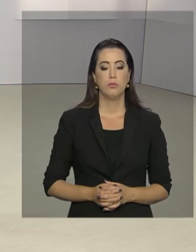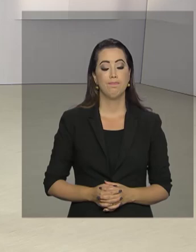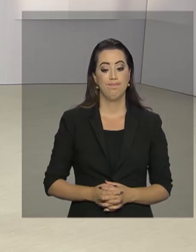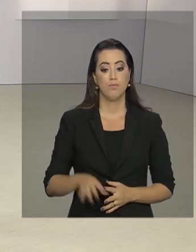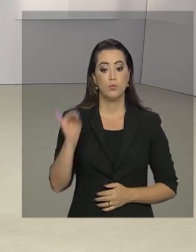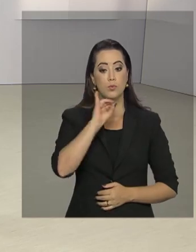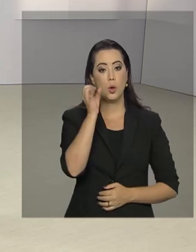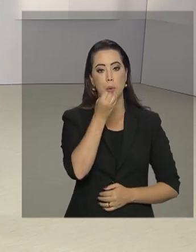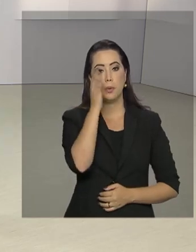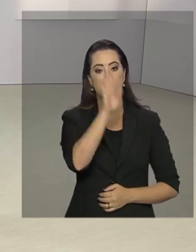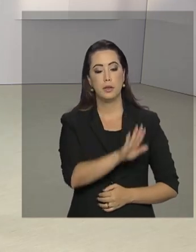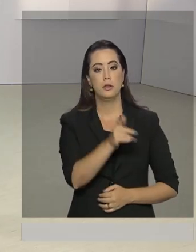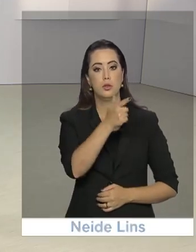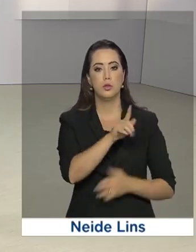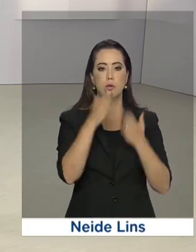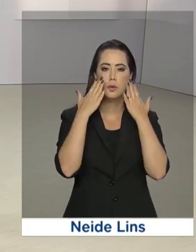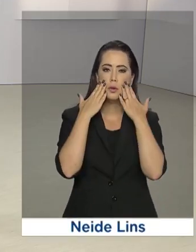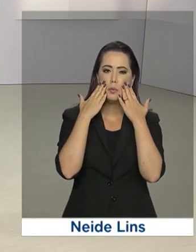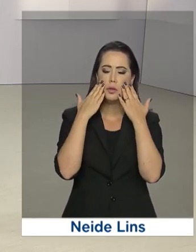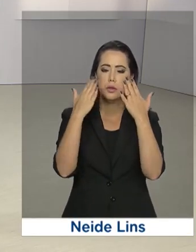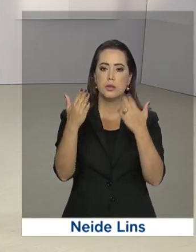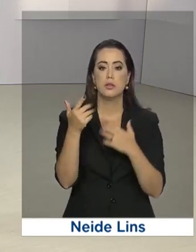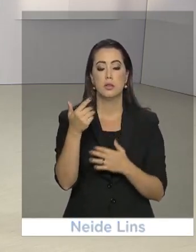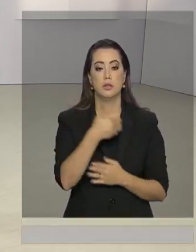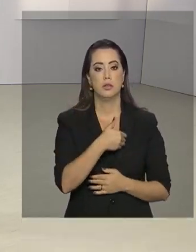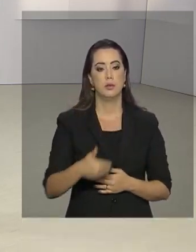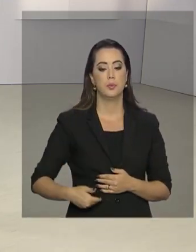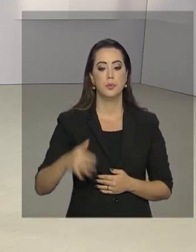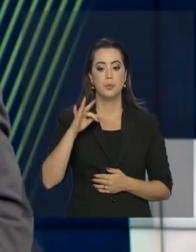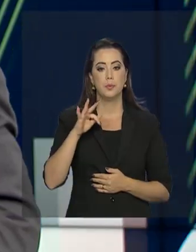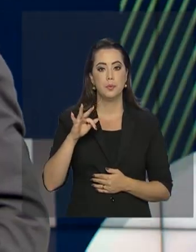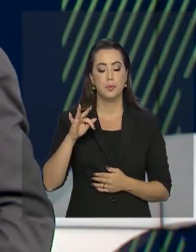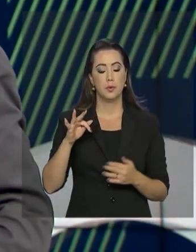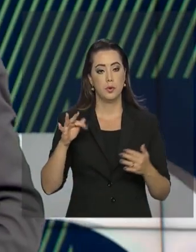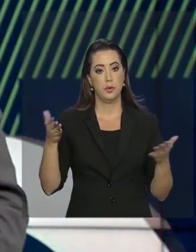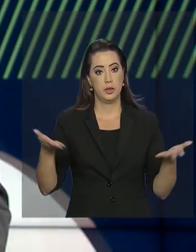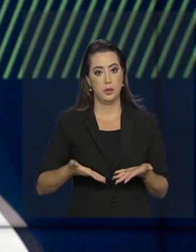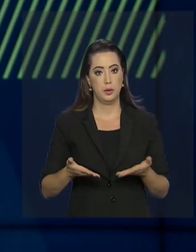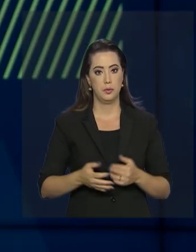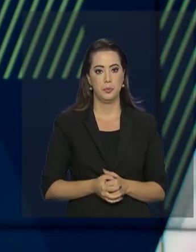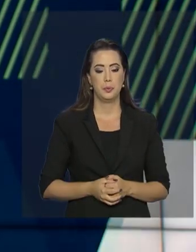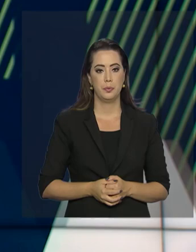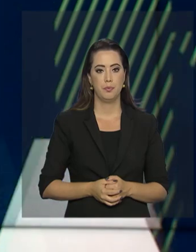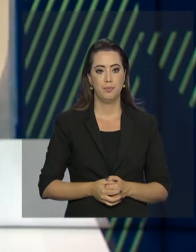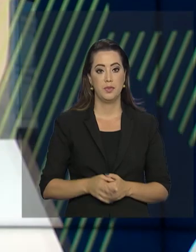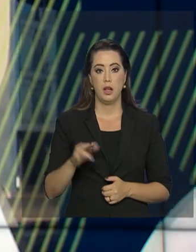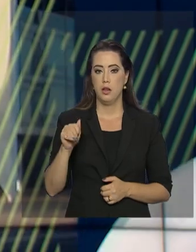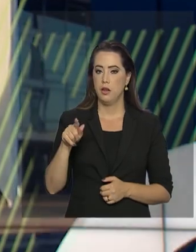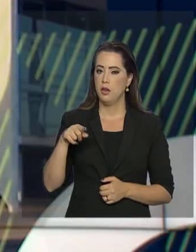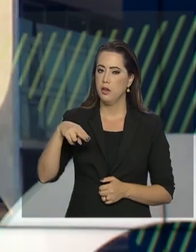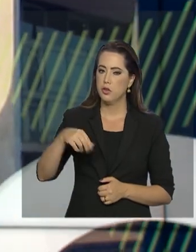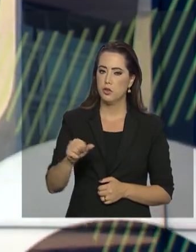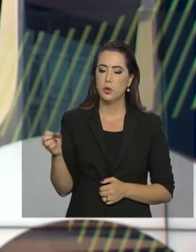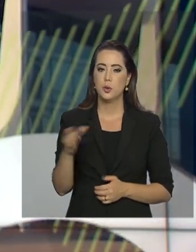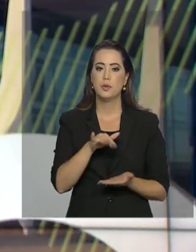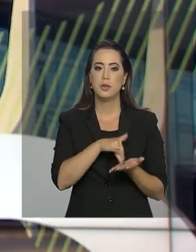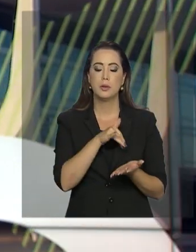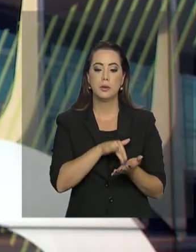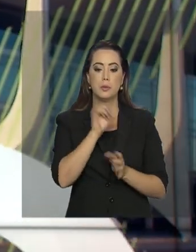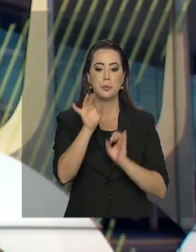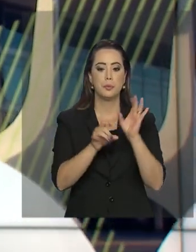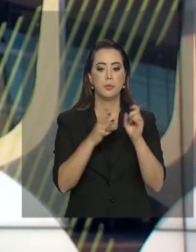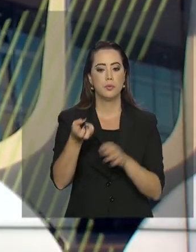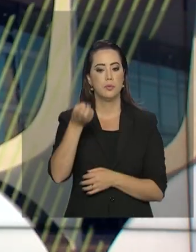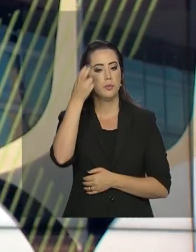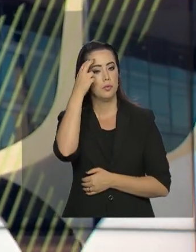Olá, boa tarde. Estamos de volta com mais uma edição do Governo Agora. Regina Duarte é a nova secretária especial da